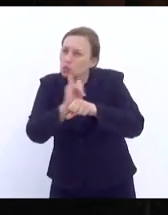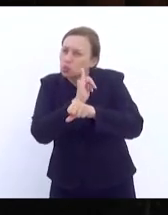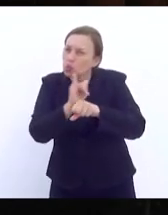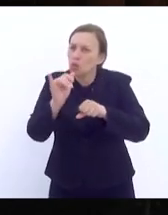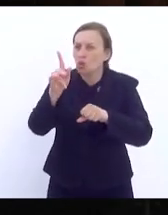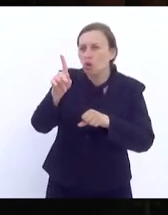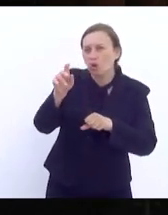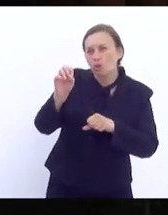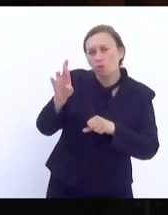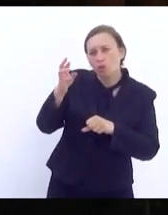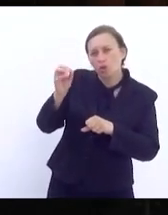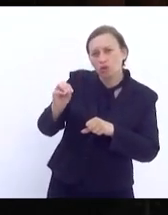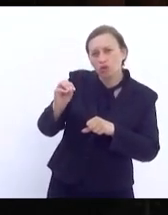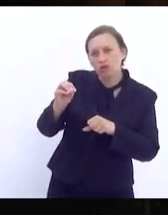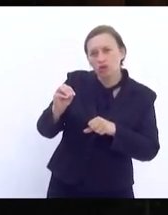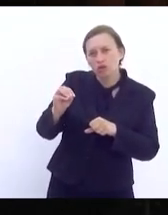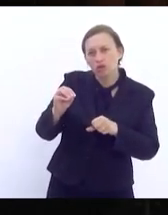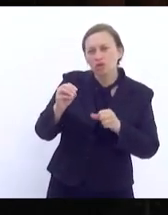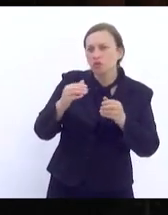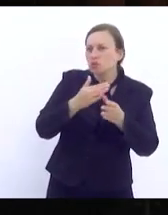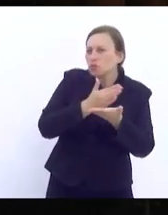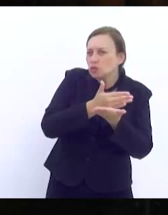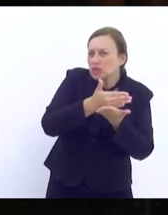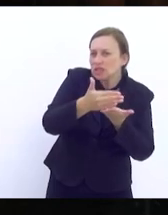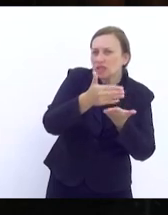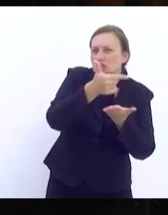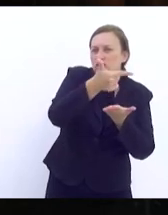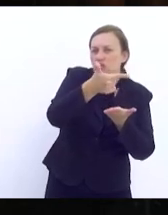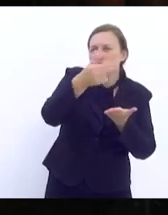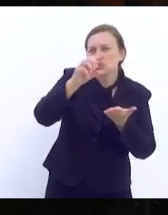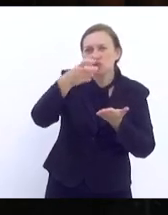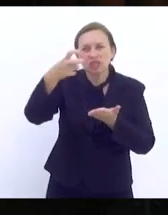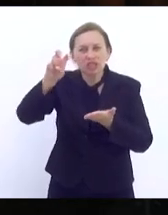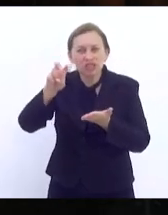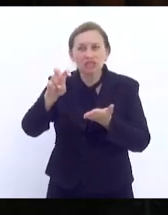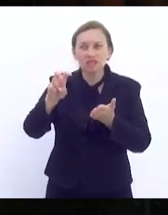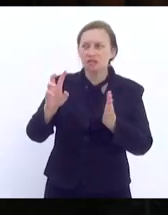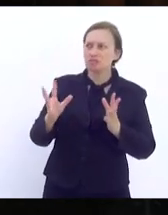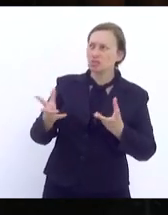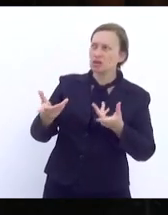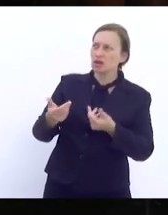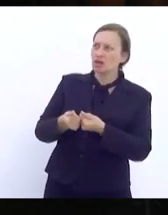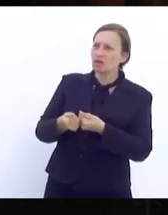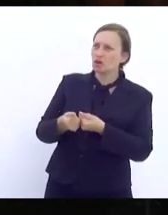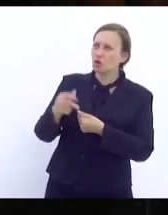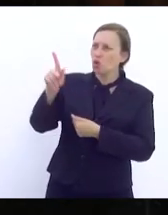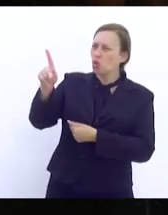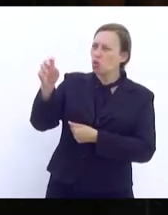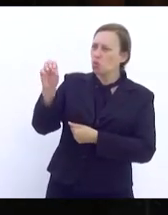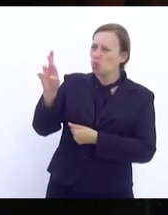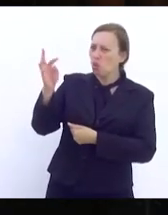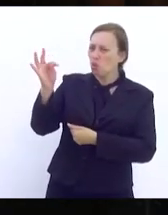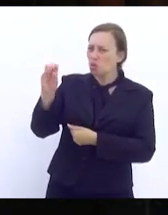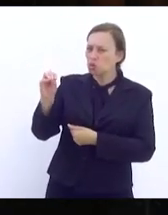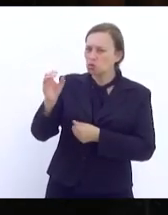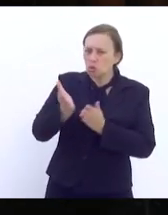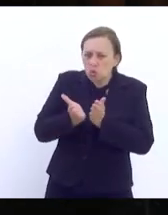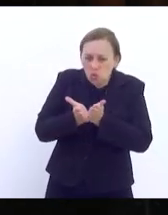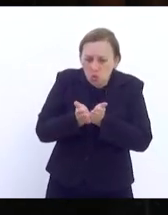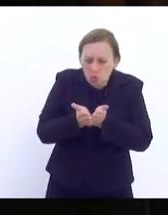2015 que é algo fantástico o porto infelizmente ele não é mais público